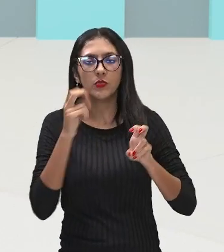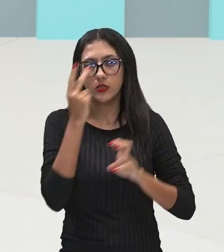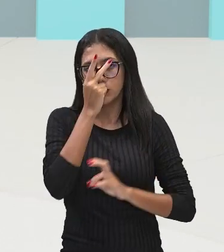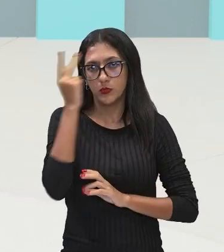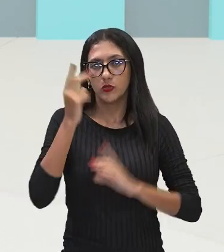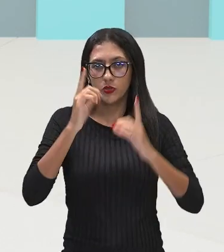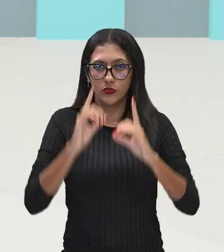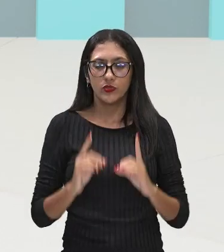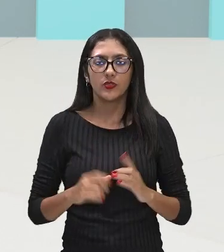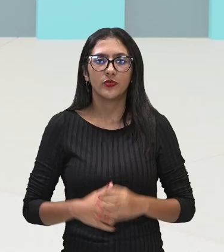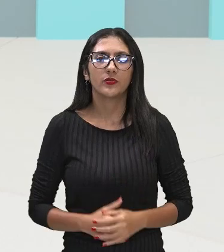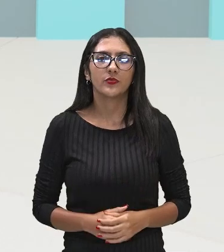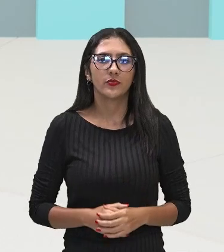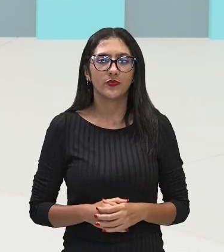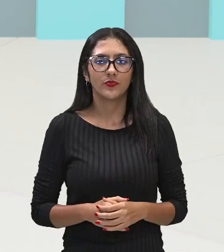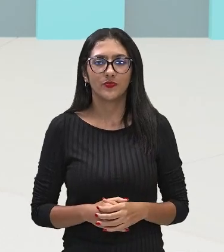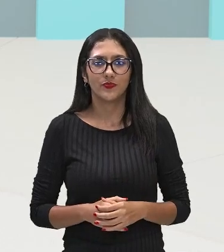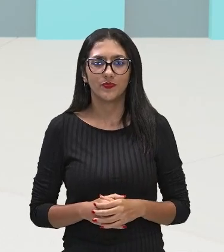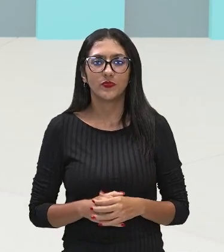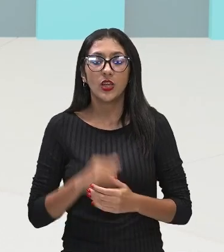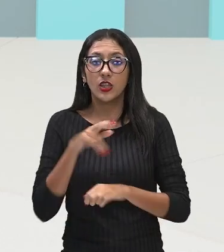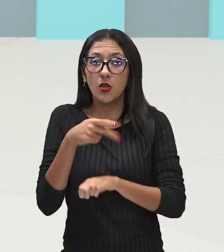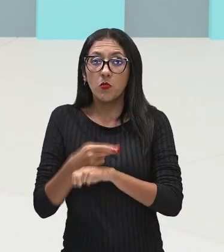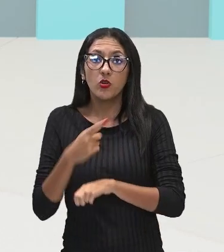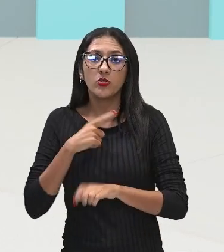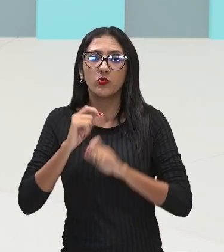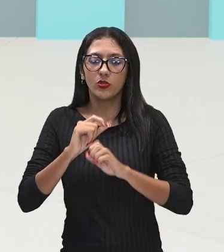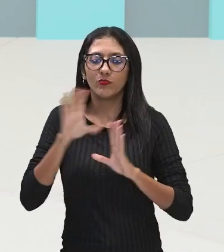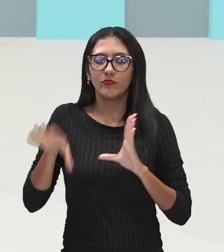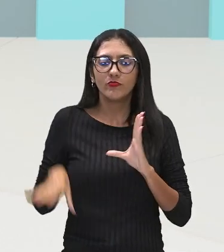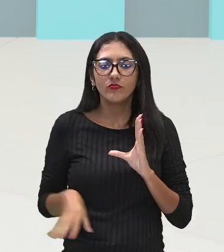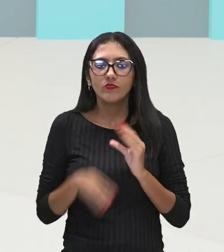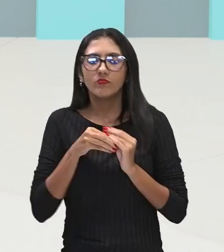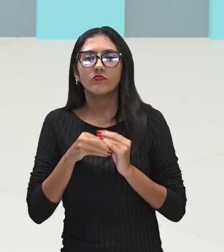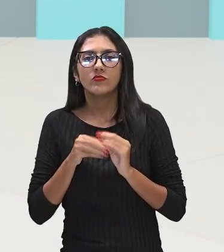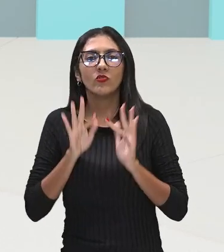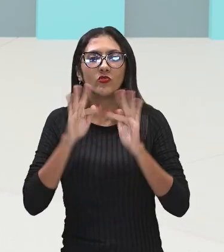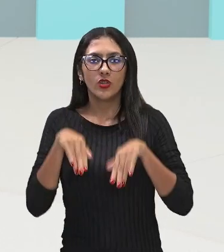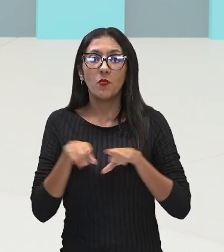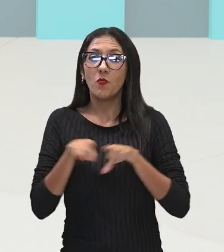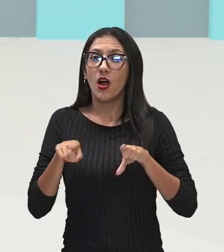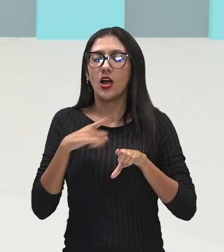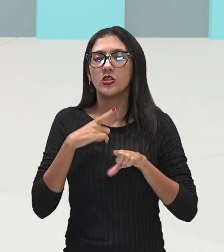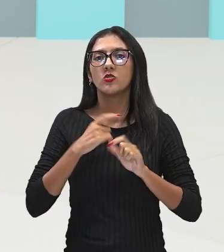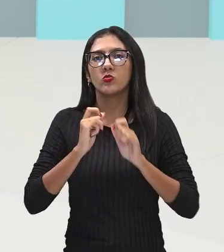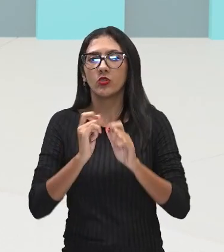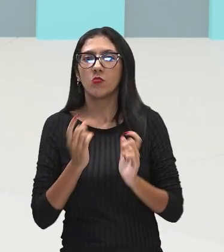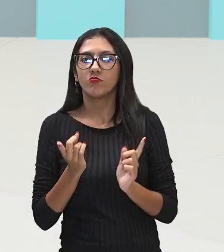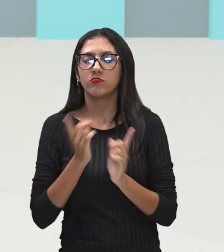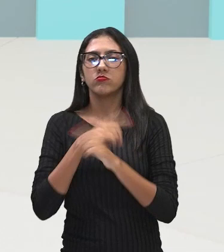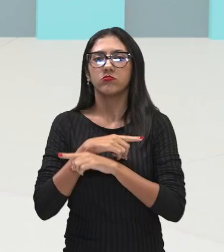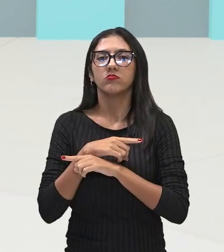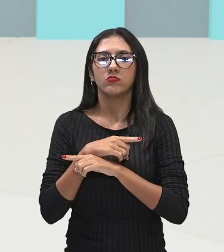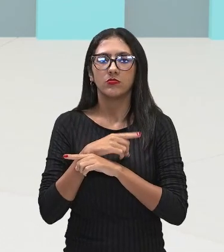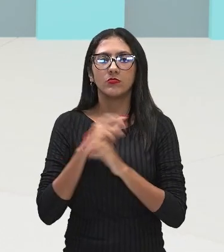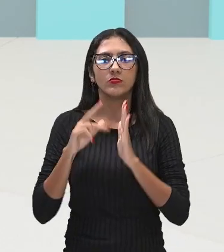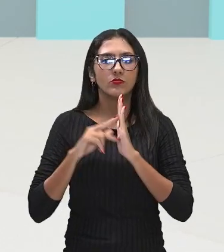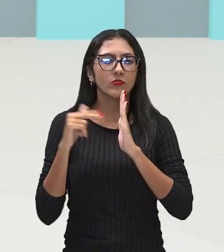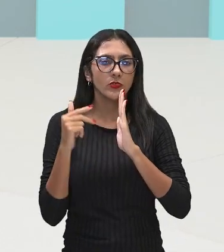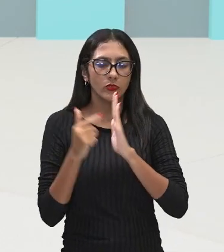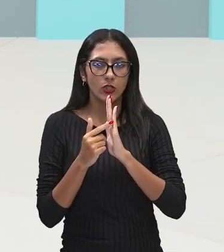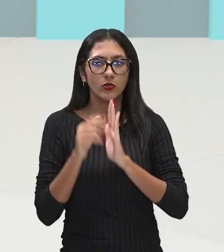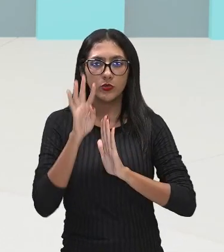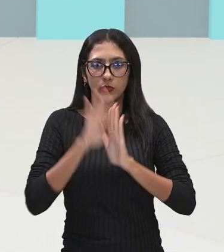deficiência. Depois eu fecho esse parágrafo, só que aí eu trago uma oposição. O entretanto serve para isso.